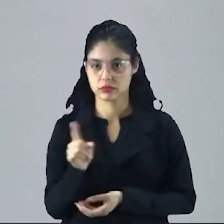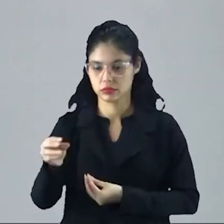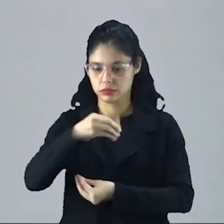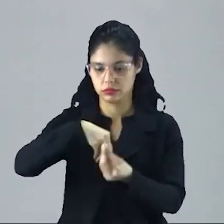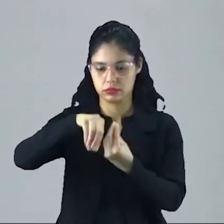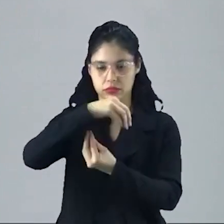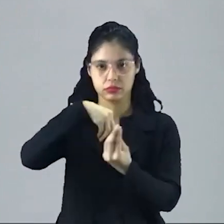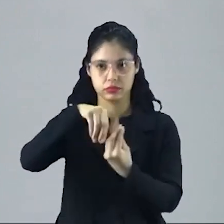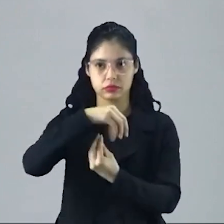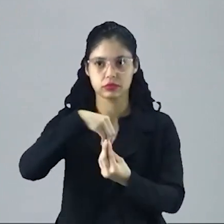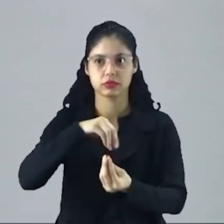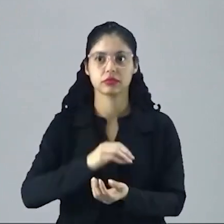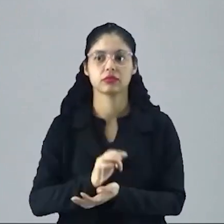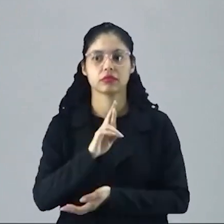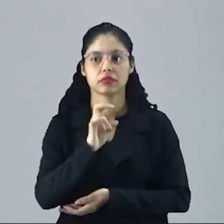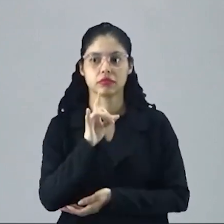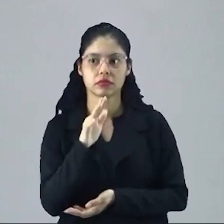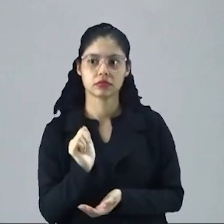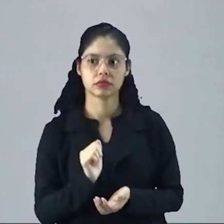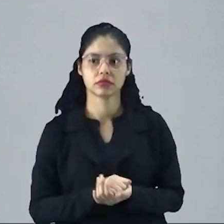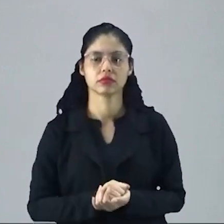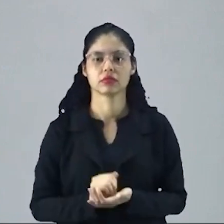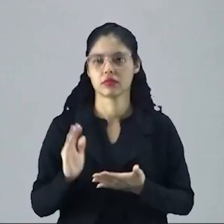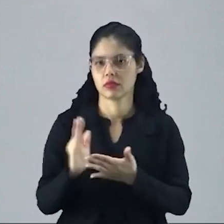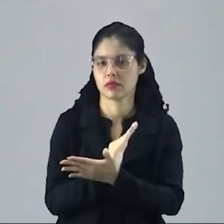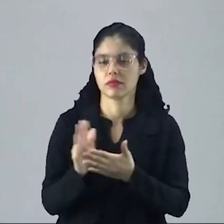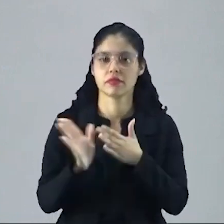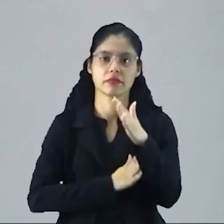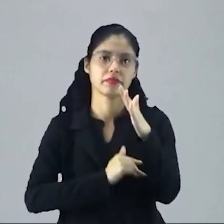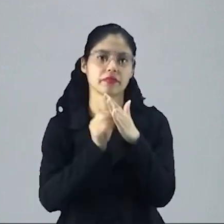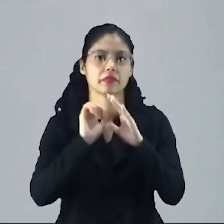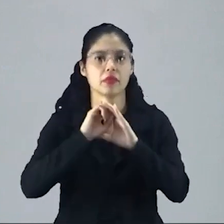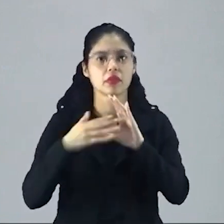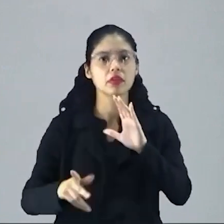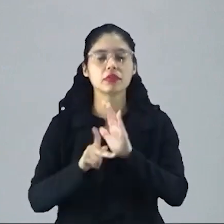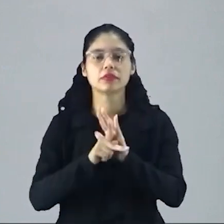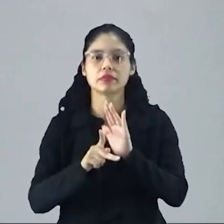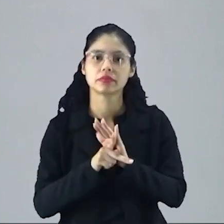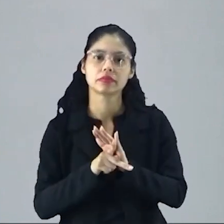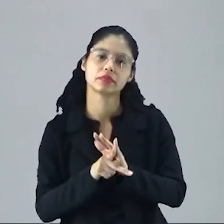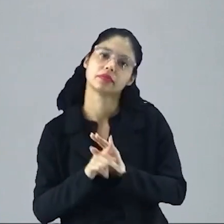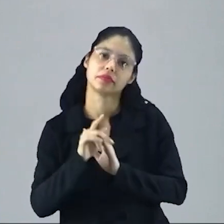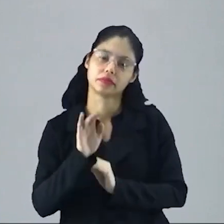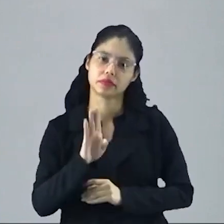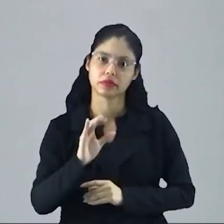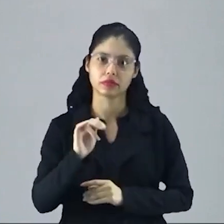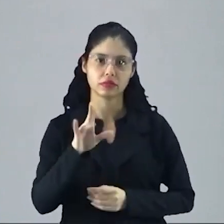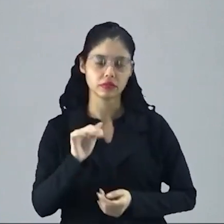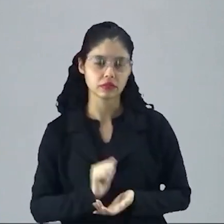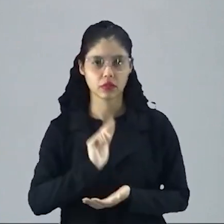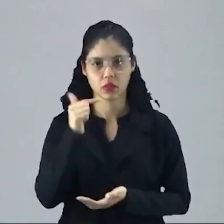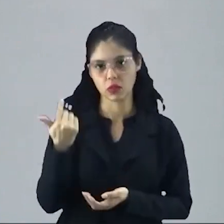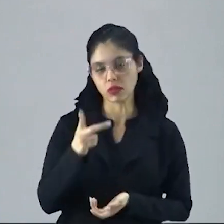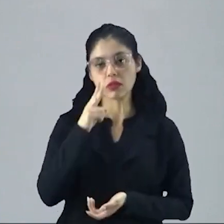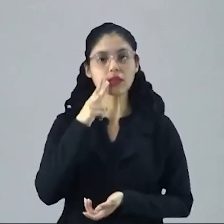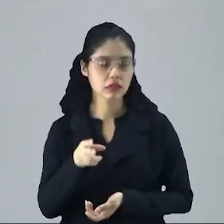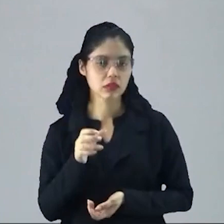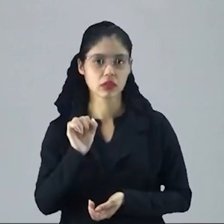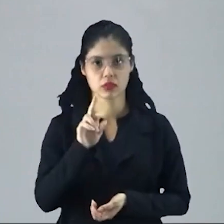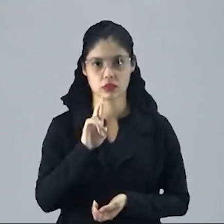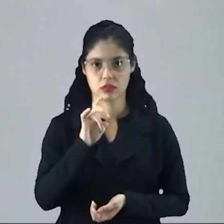Eles misturam. Então, em Tarsila do Amaral, por exemplo, algumas obras são caracterizadas sim pelo cubismo, outras você vai dizer